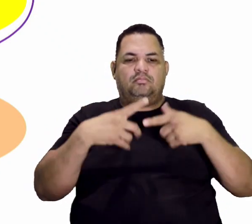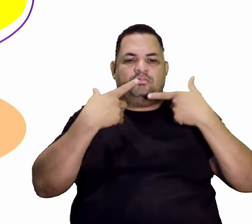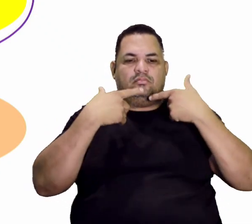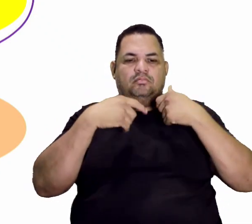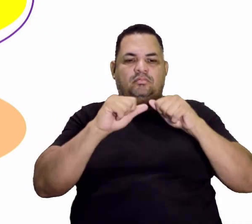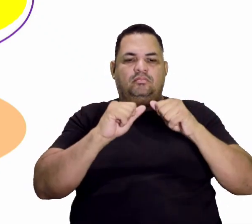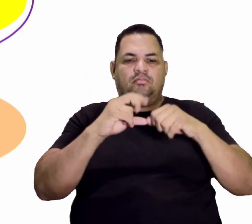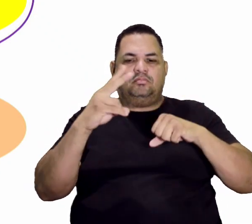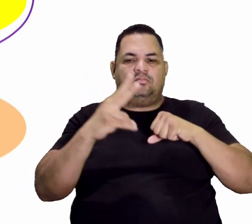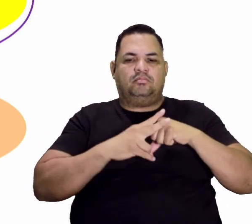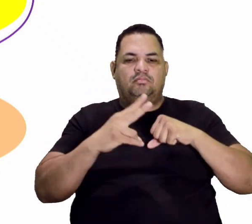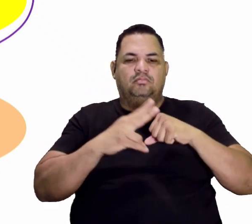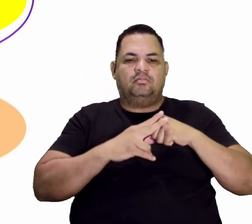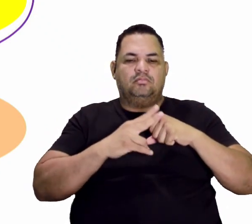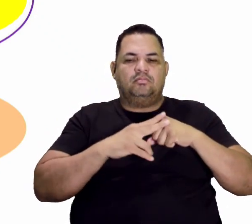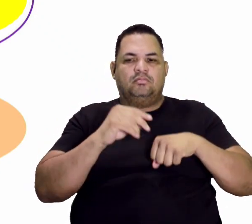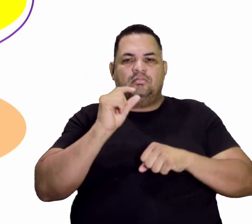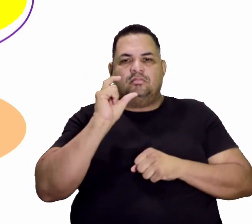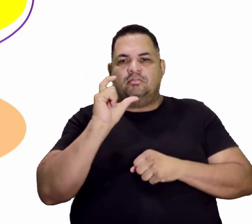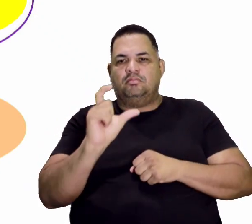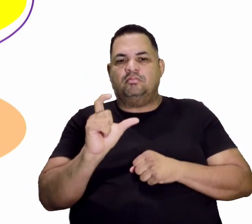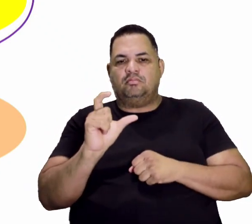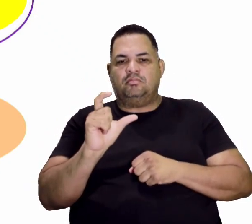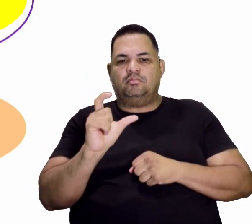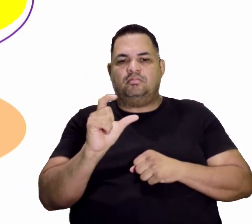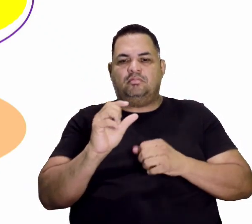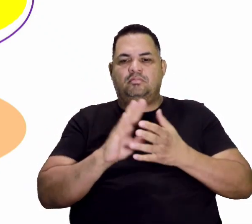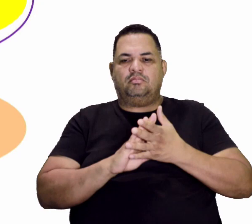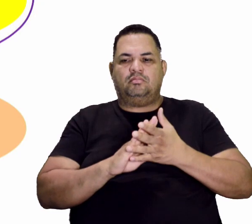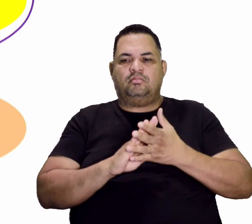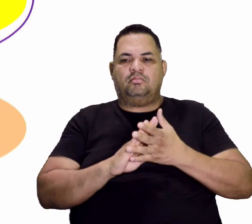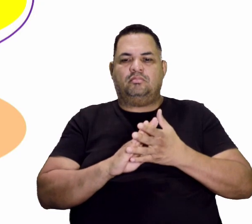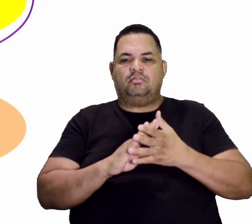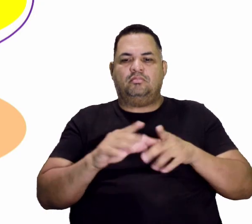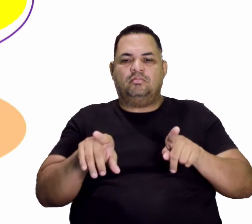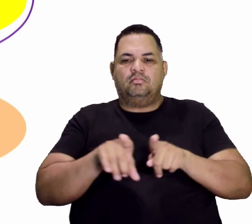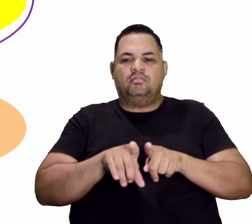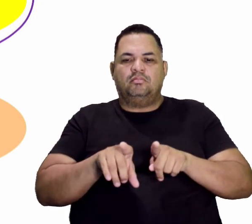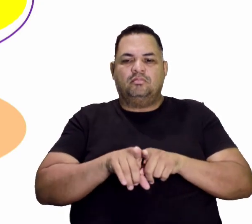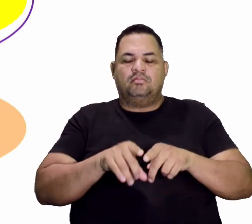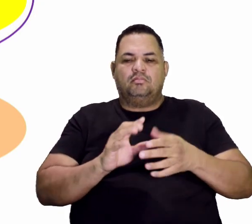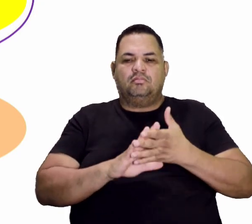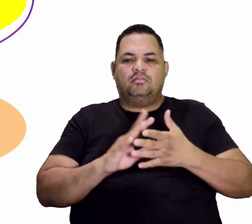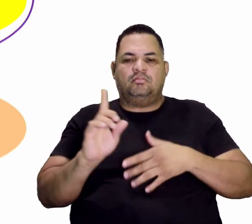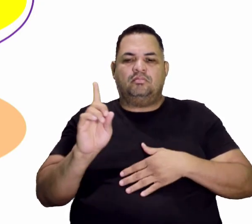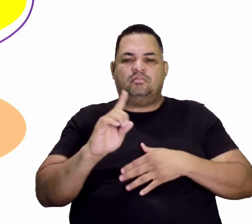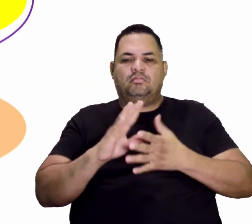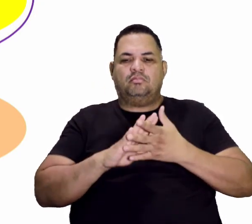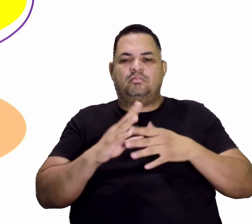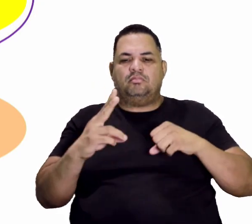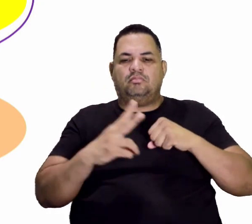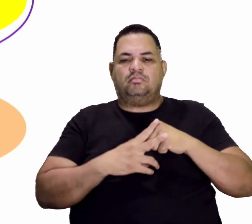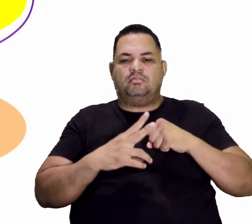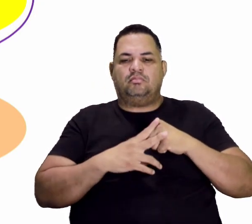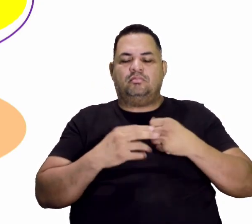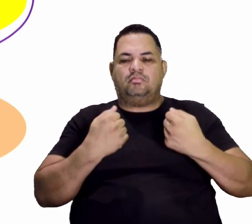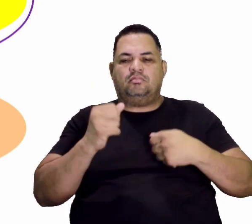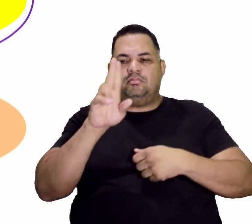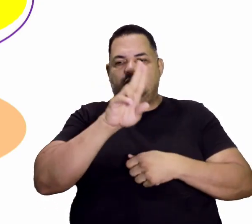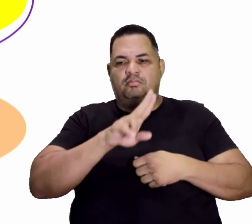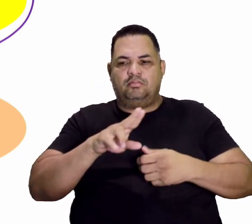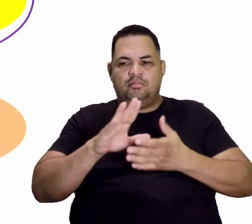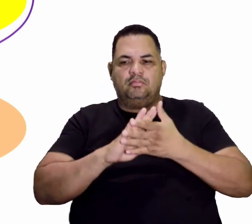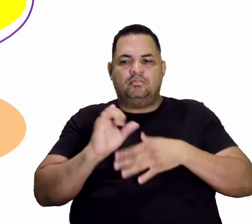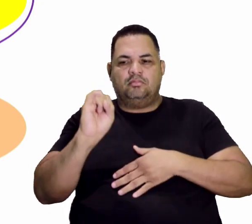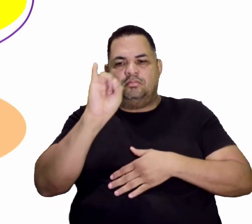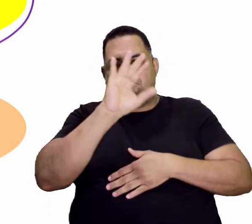linguagem verbal, que é aquelas palavras, né, expressadas. E a não verbal, que pode ser imagens,